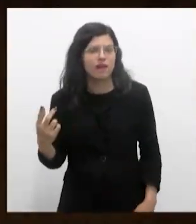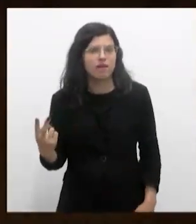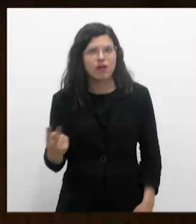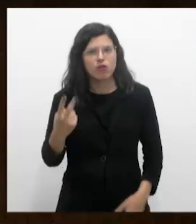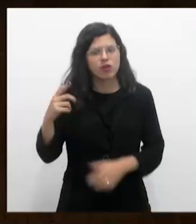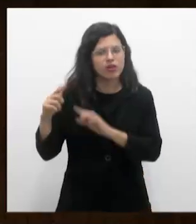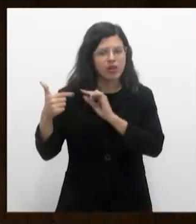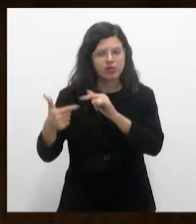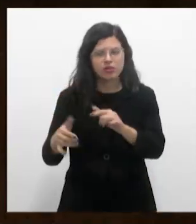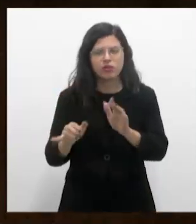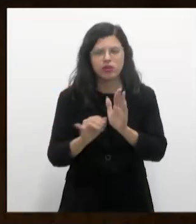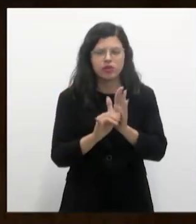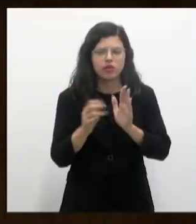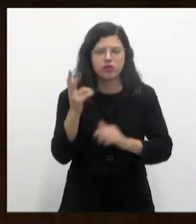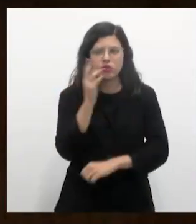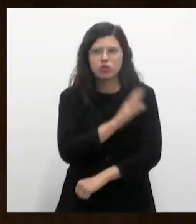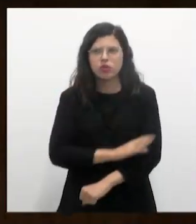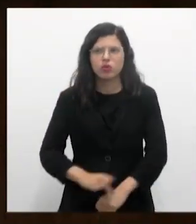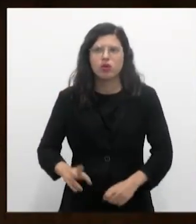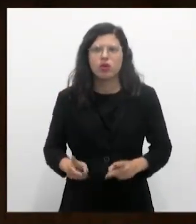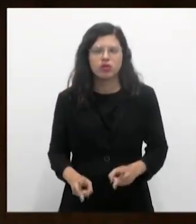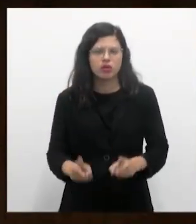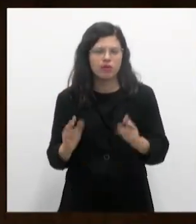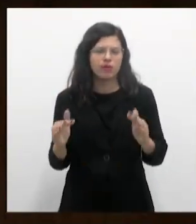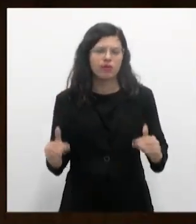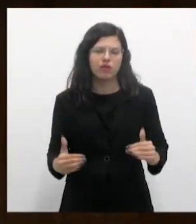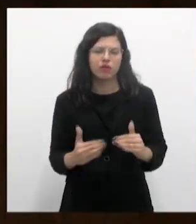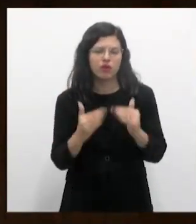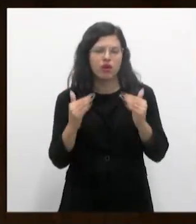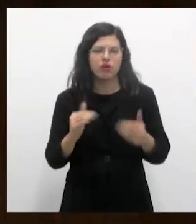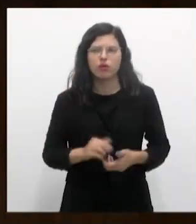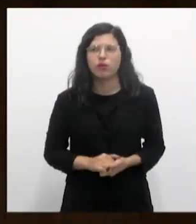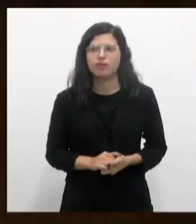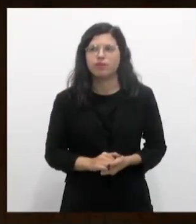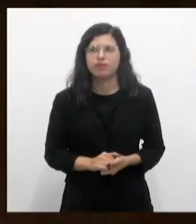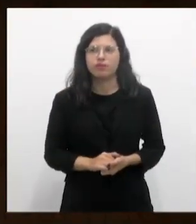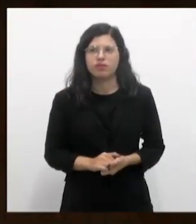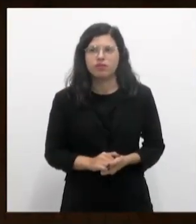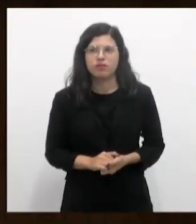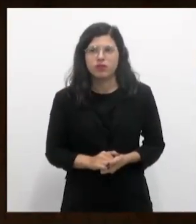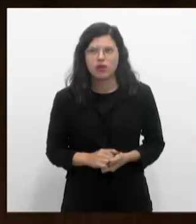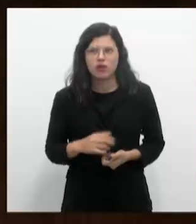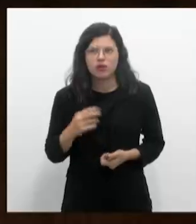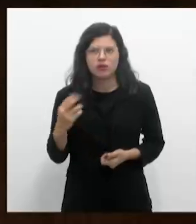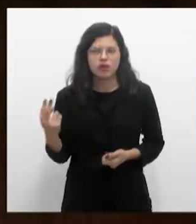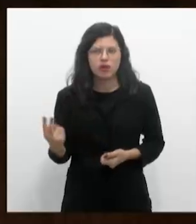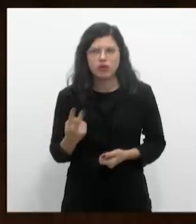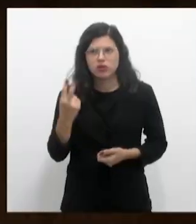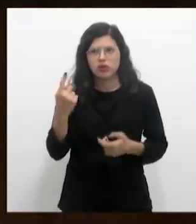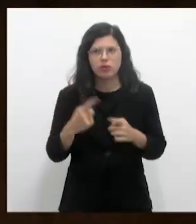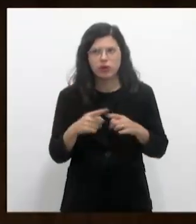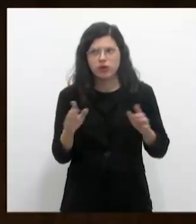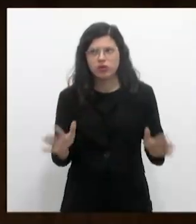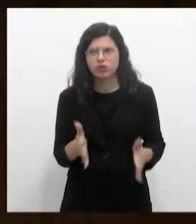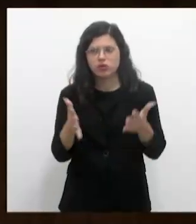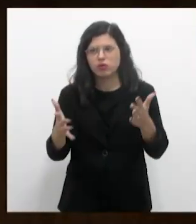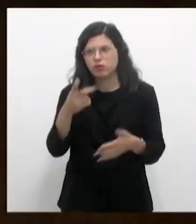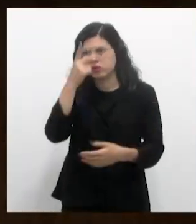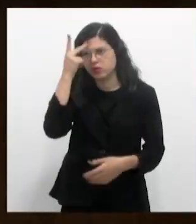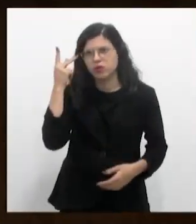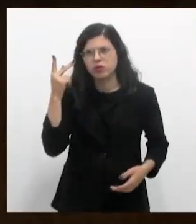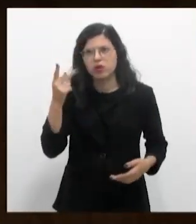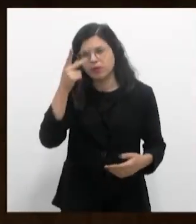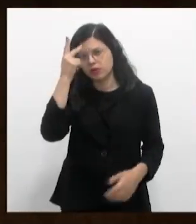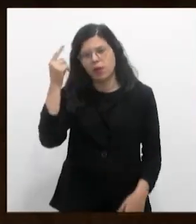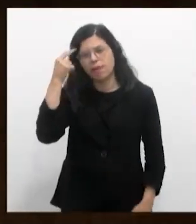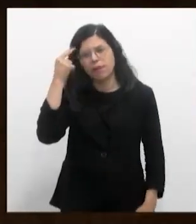identidade cultural. Então, sou sempre muito favorável a esses reconhecimentos, porque estimulam as pessoas. As pessoas falam,